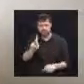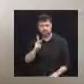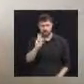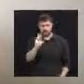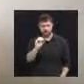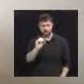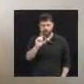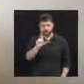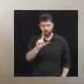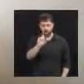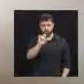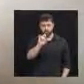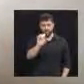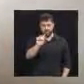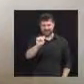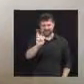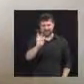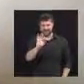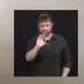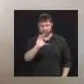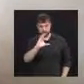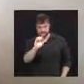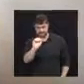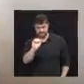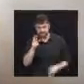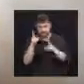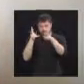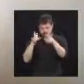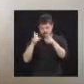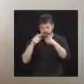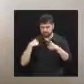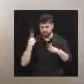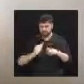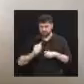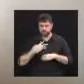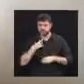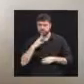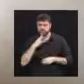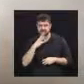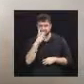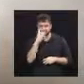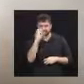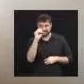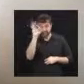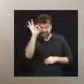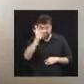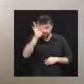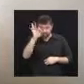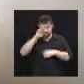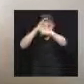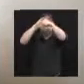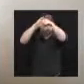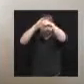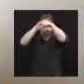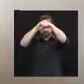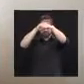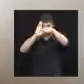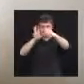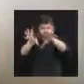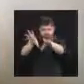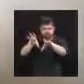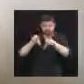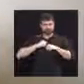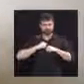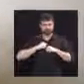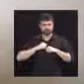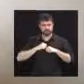intitulam integrativas ou holísticas enxergam que 10% é quando a doença já está instalada ou começou a ser